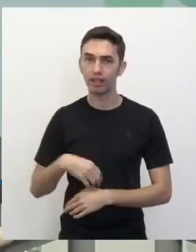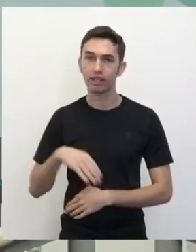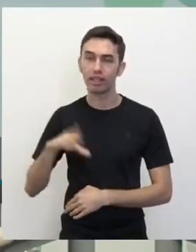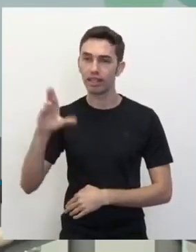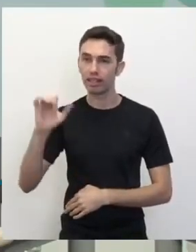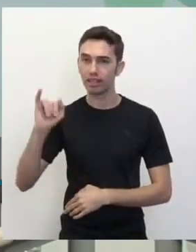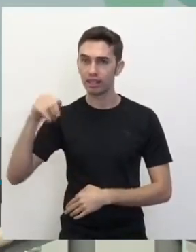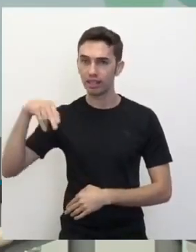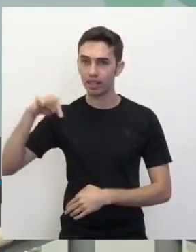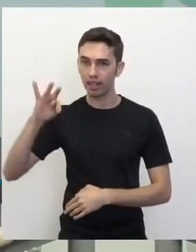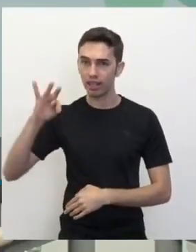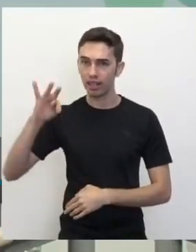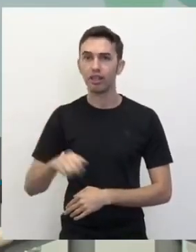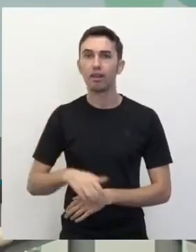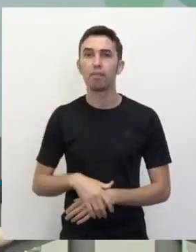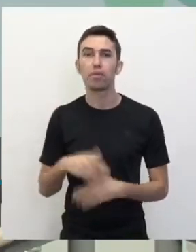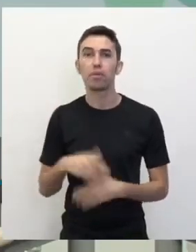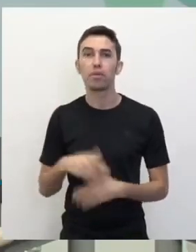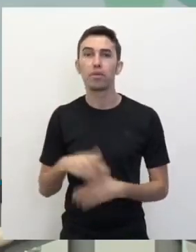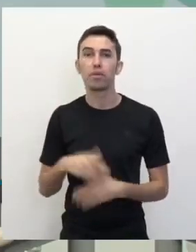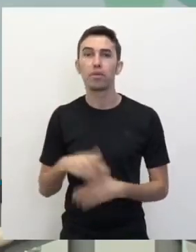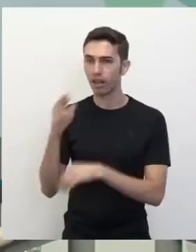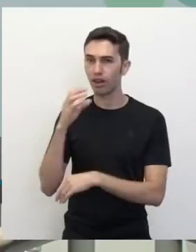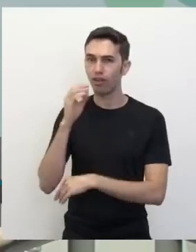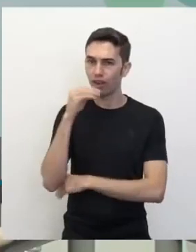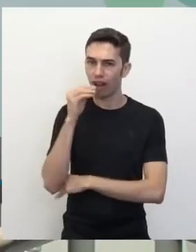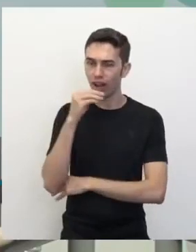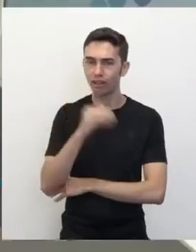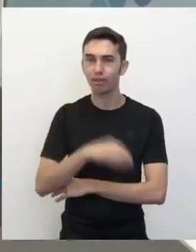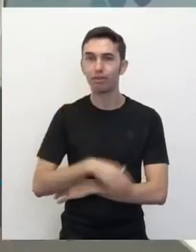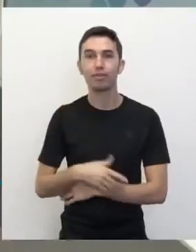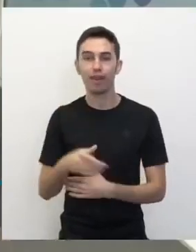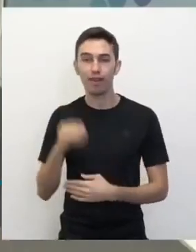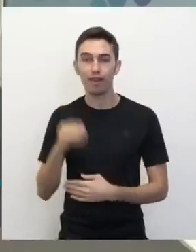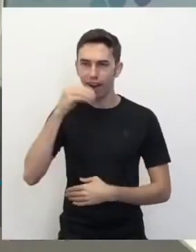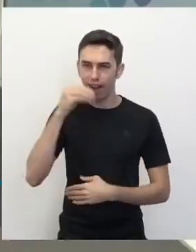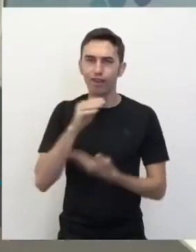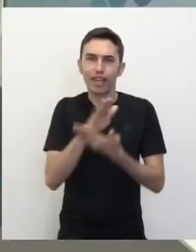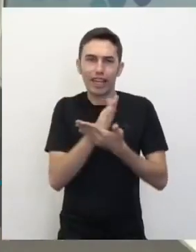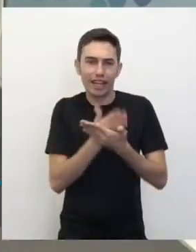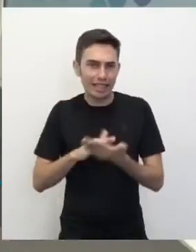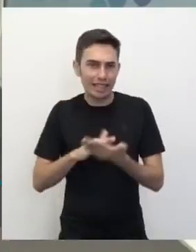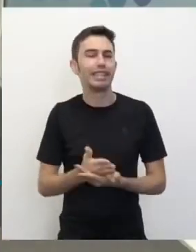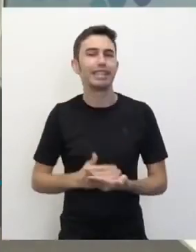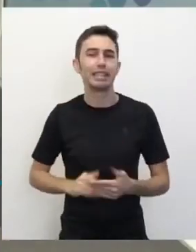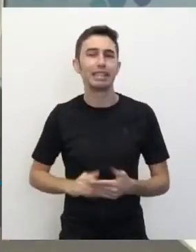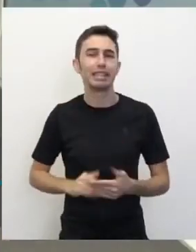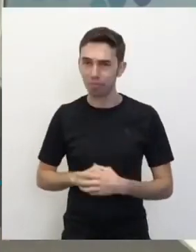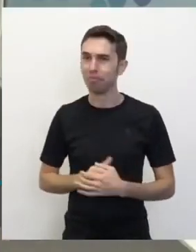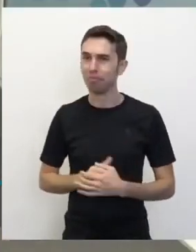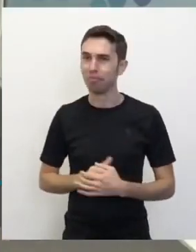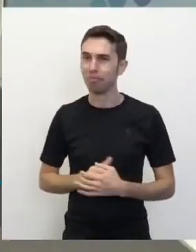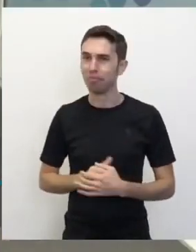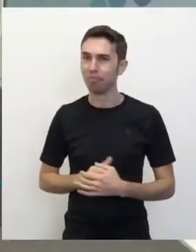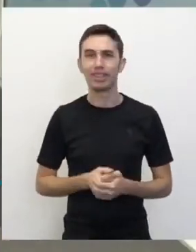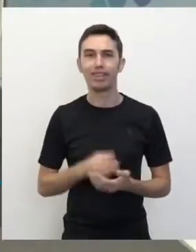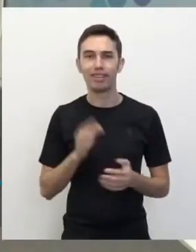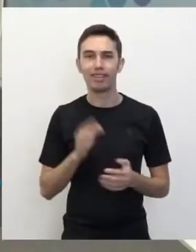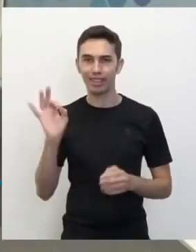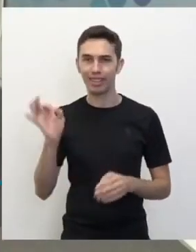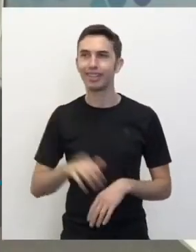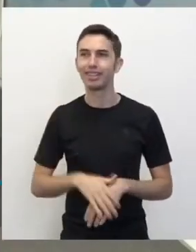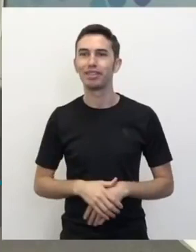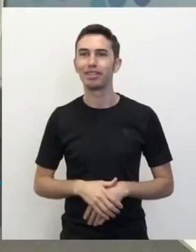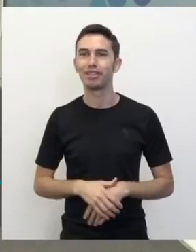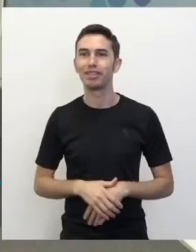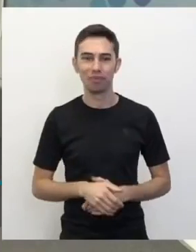Cíntia colocando aqui como fraco. Legal, fraco e irritante. É isso aí, fraco e irritante. Isso mesmo. Turma,